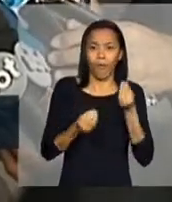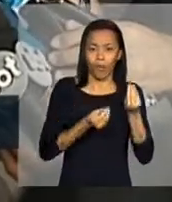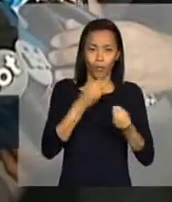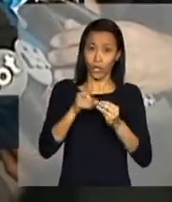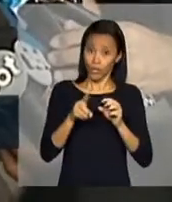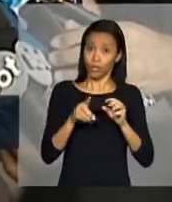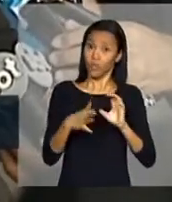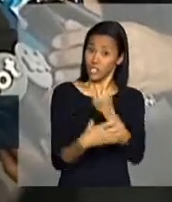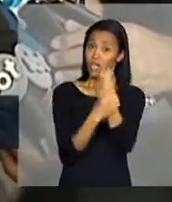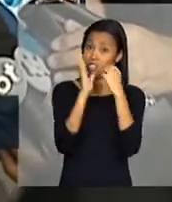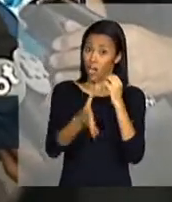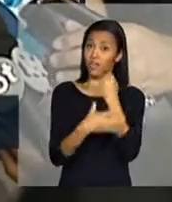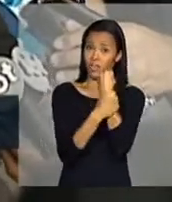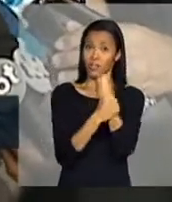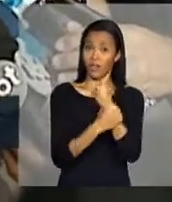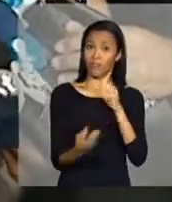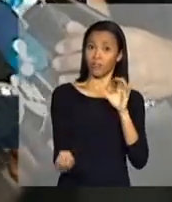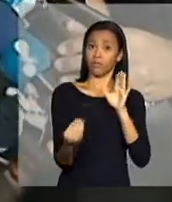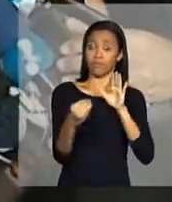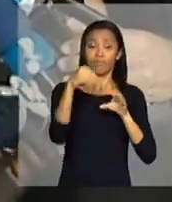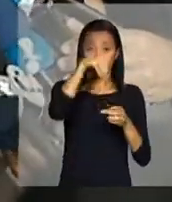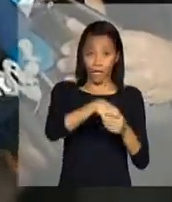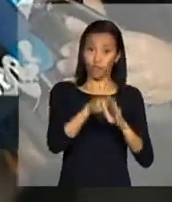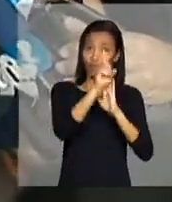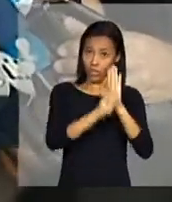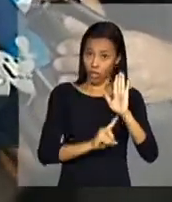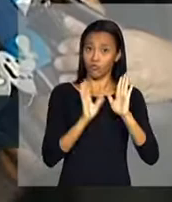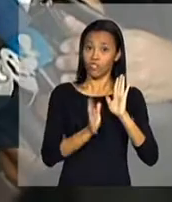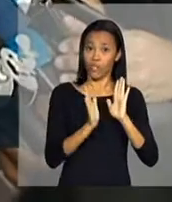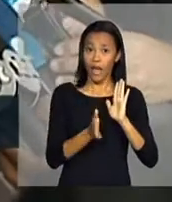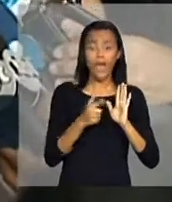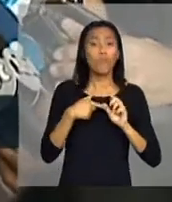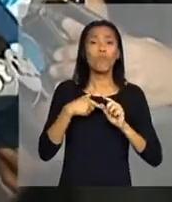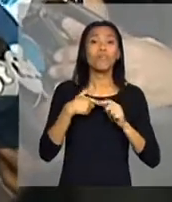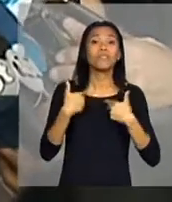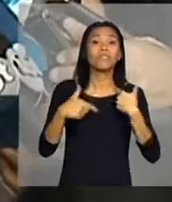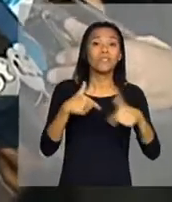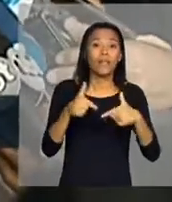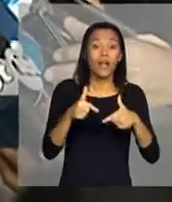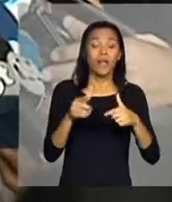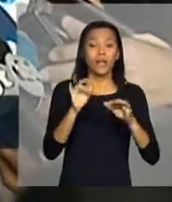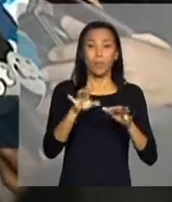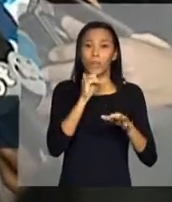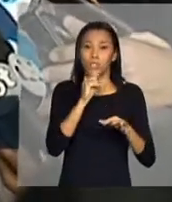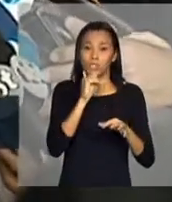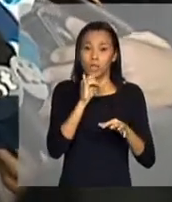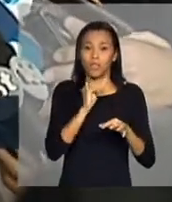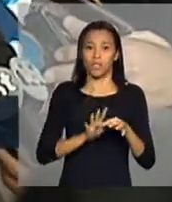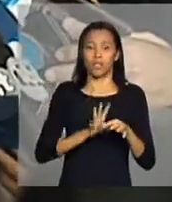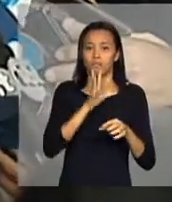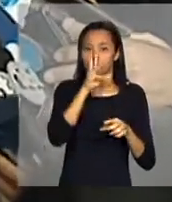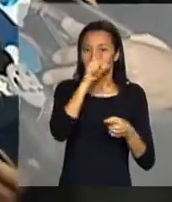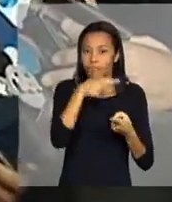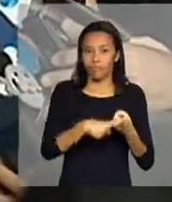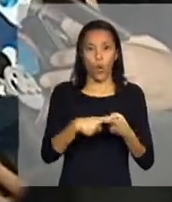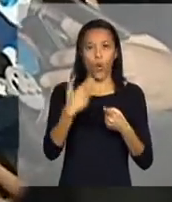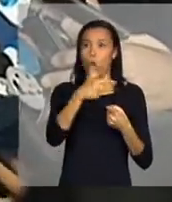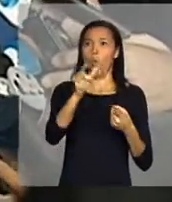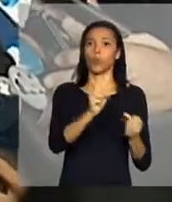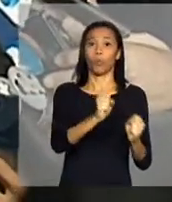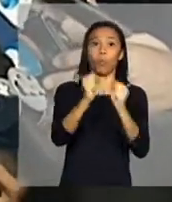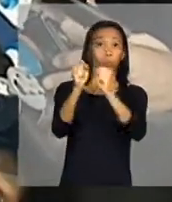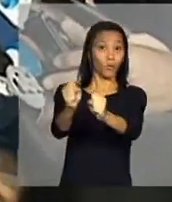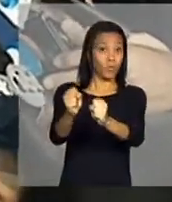já está assegurado. Por isso é uma atividade típica do Poder Executivo. Qualquer tentativa de passar para o Legislativo ou para qualquer outro poder essa